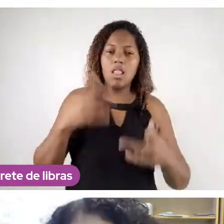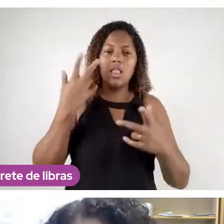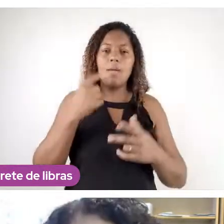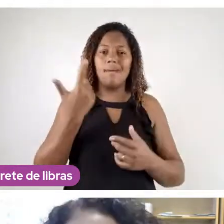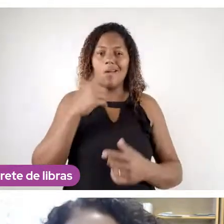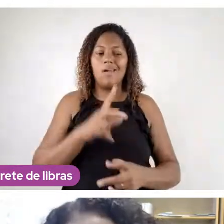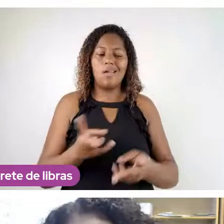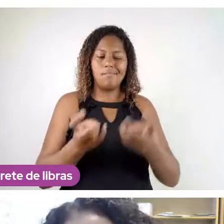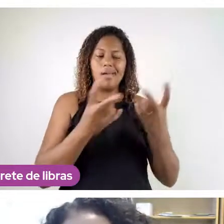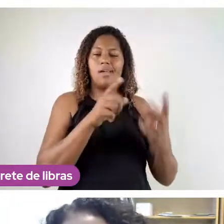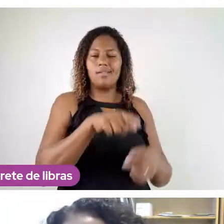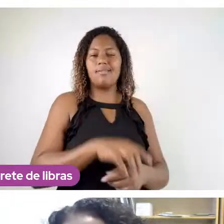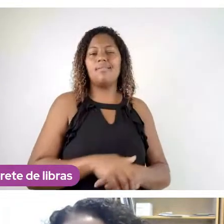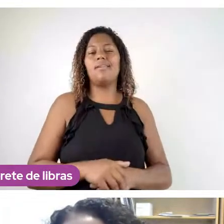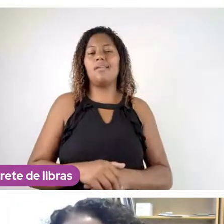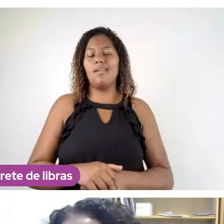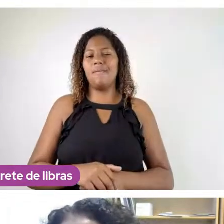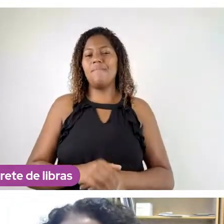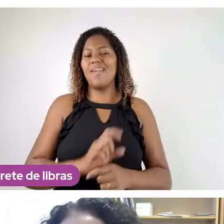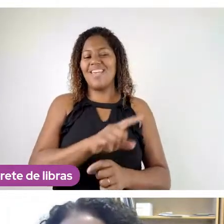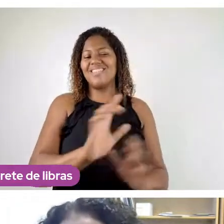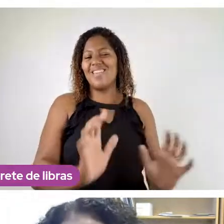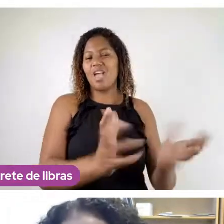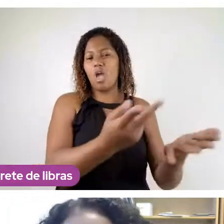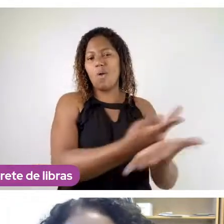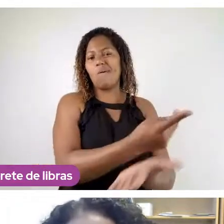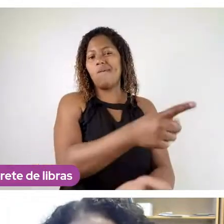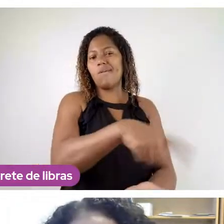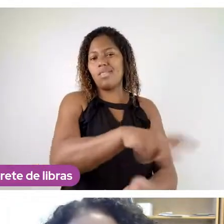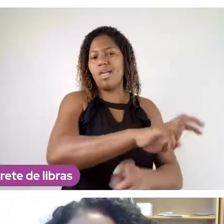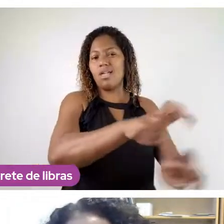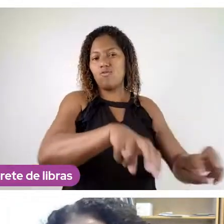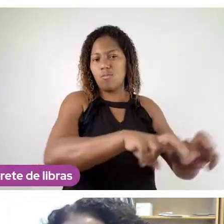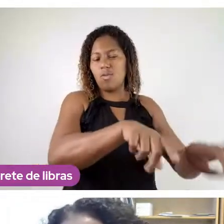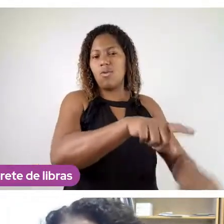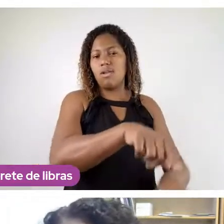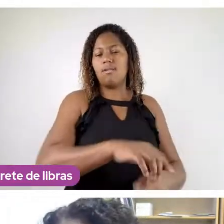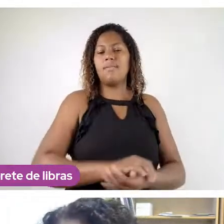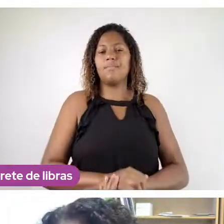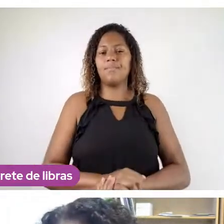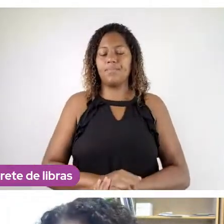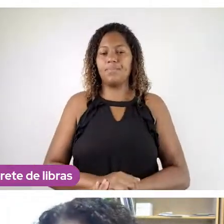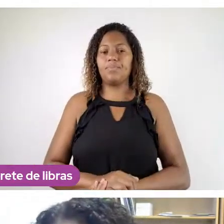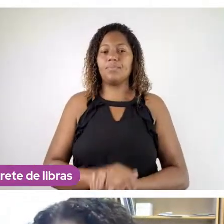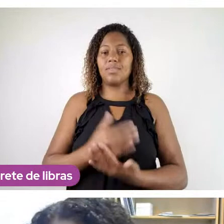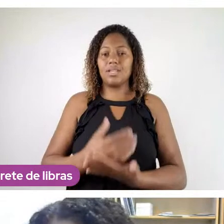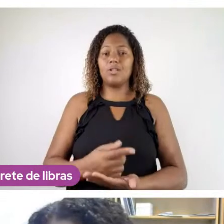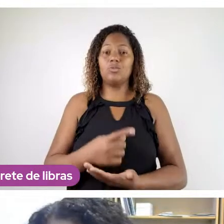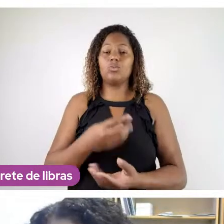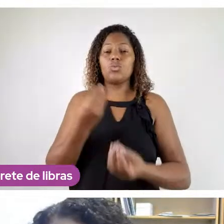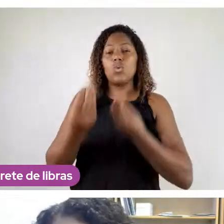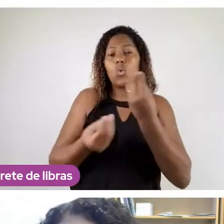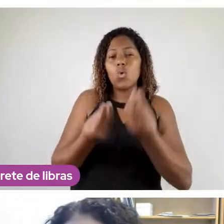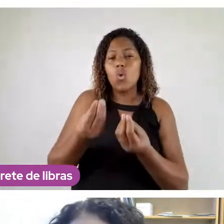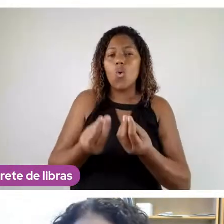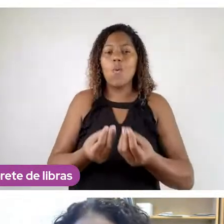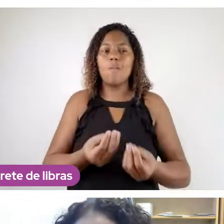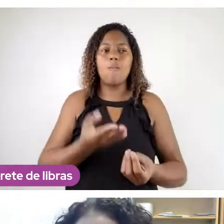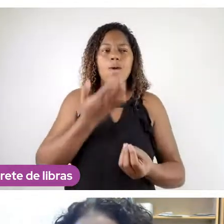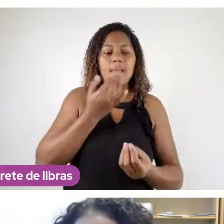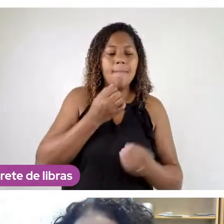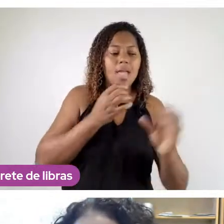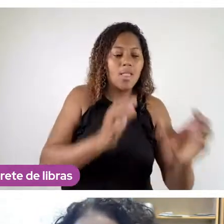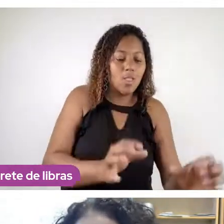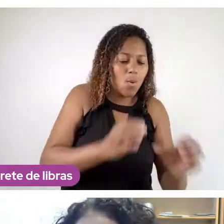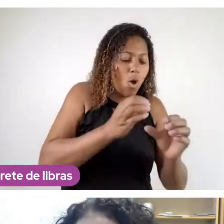esses eventos de floração, né? E daí essa condição toda de como tirar o alimento quando eu tenho um evento como